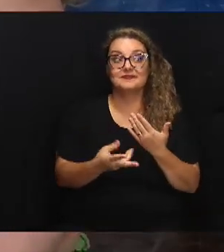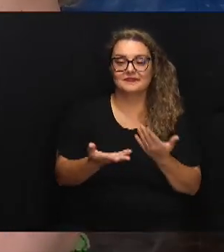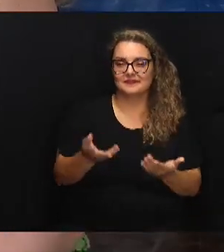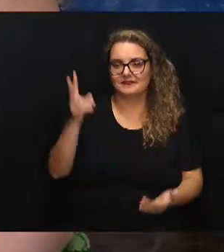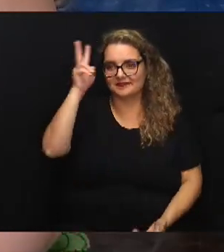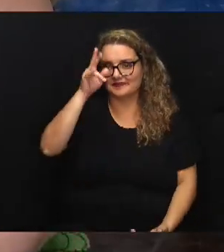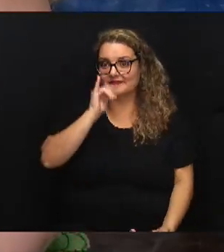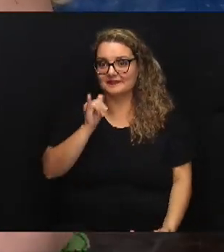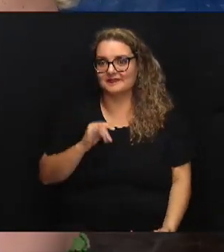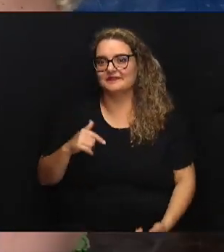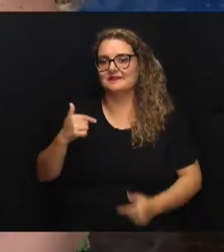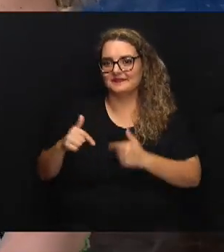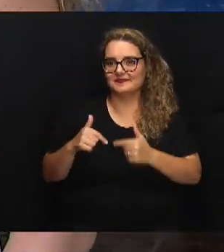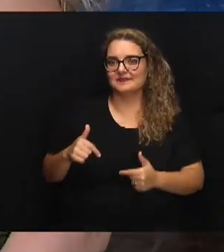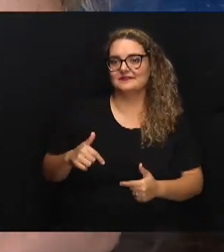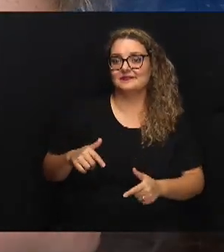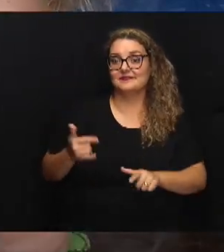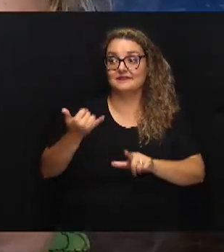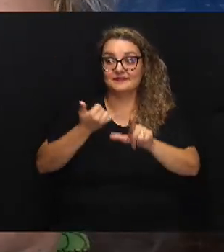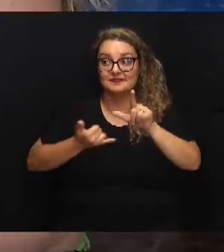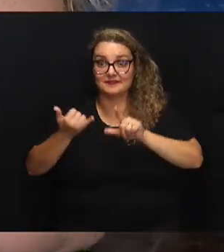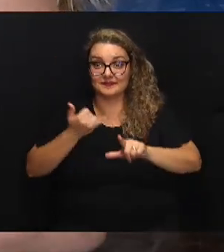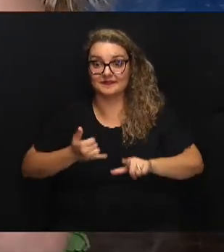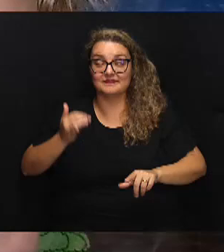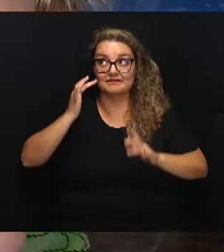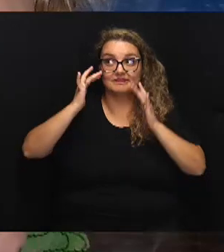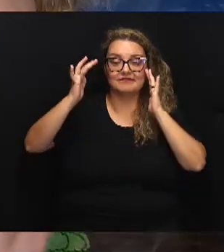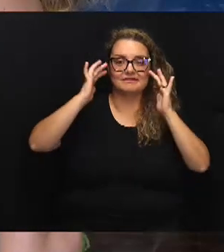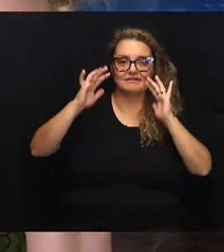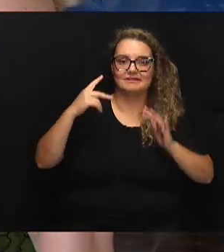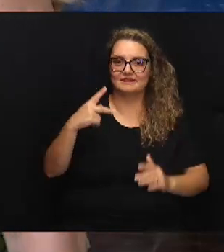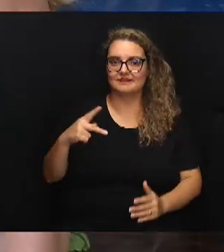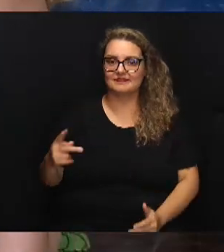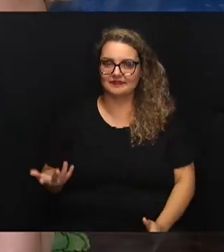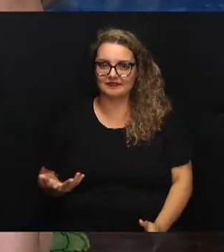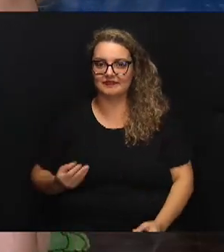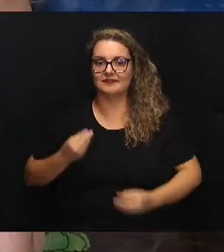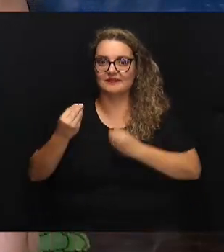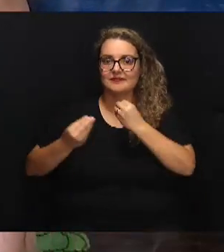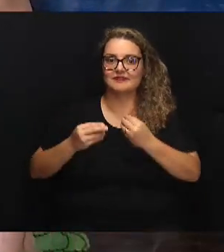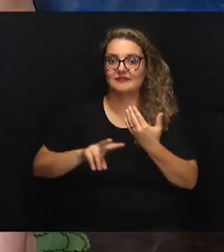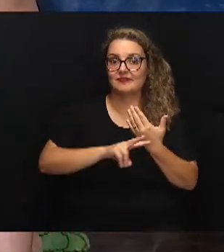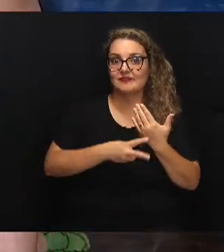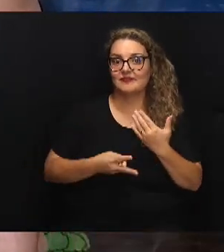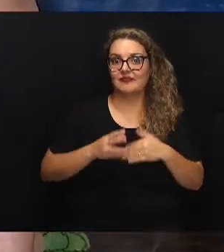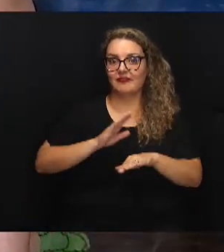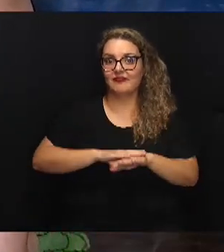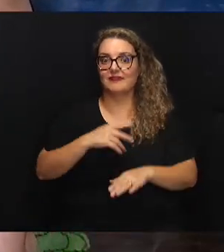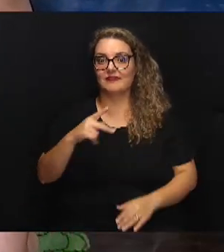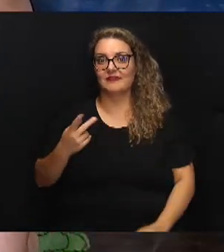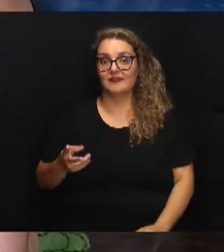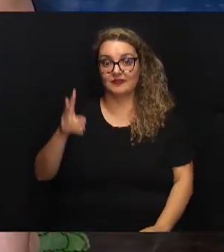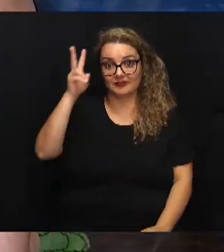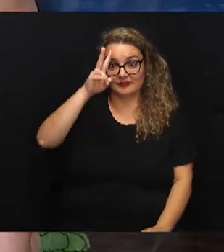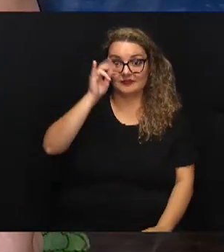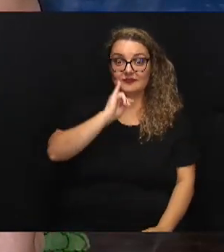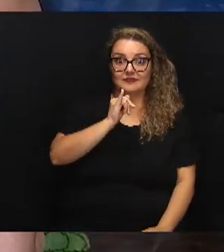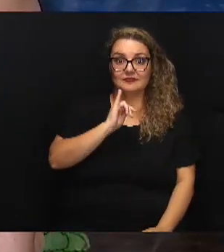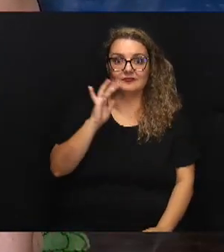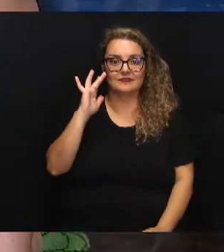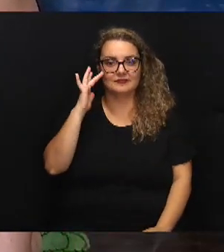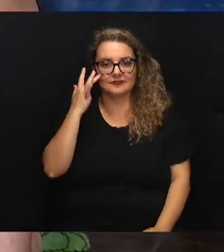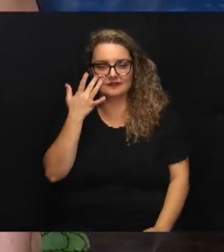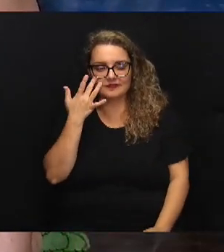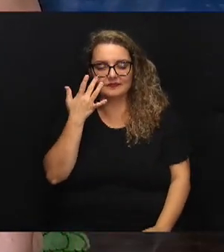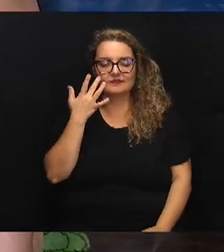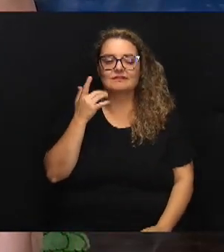que é um trabalho mais lúdico, trabalhando a imaginação deles, como é que é a reação deles? A contação de história eu acho que é algo